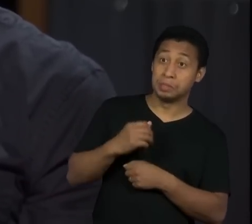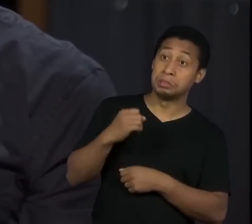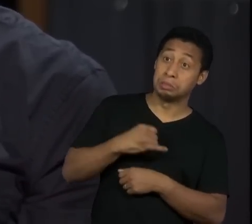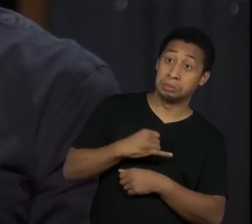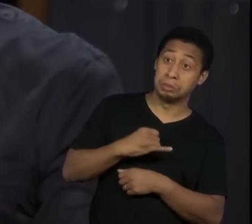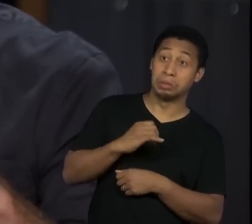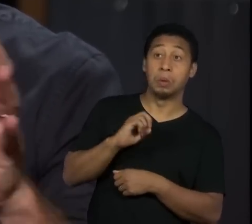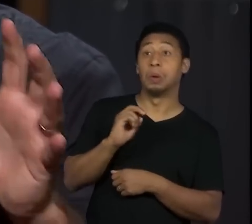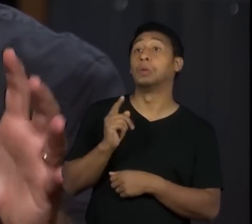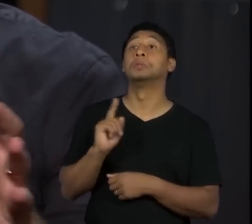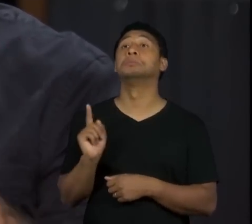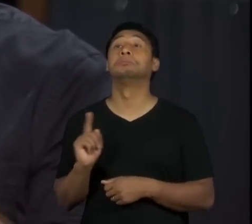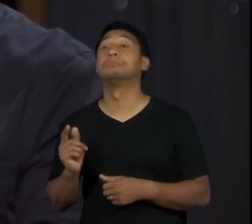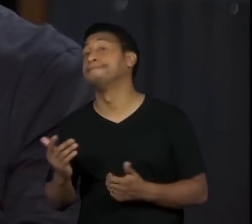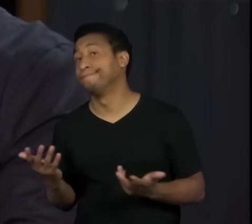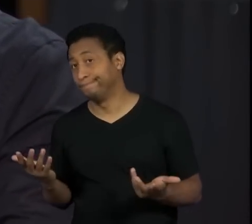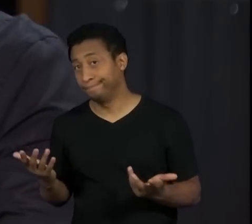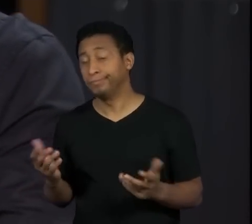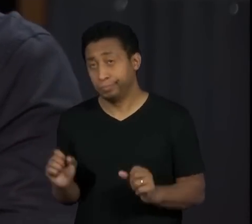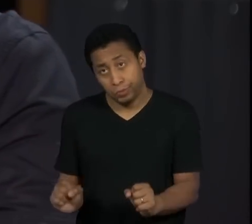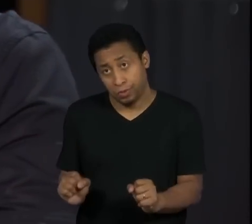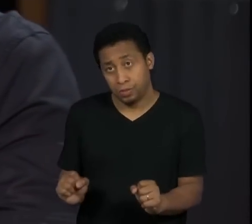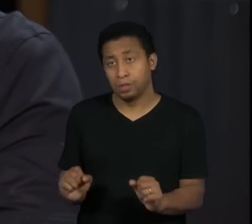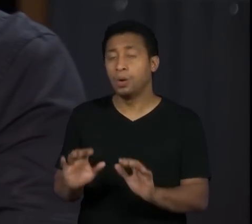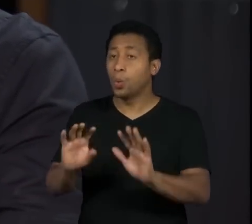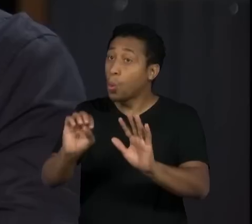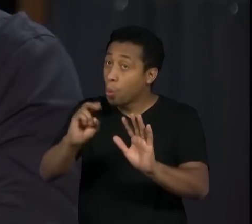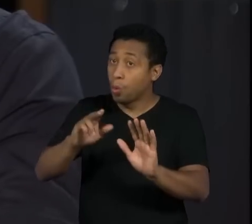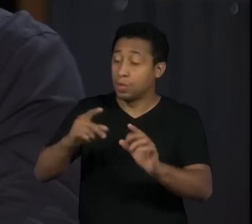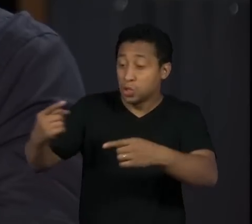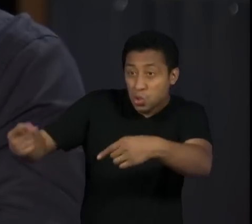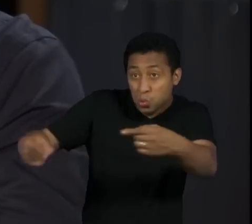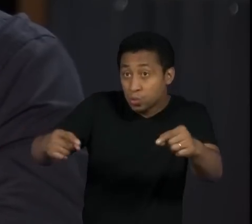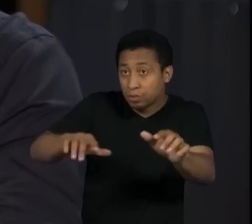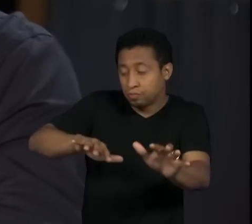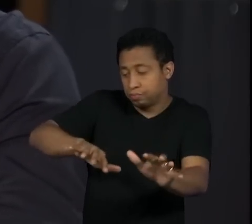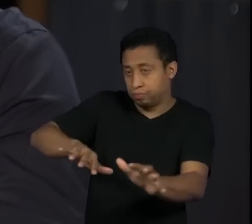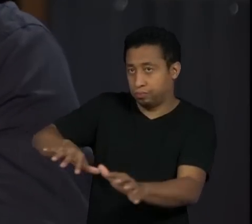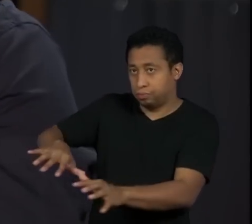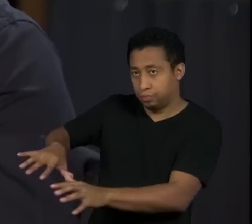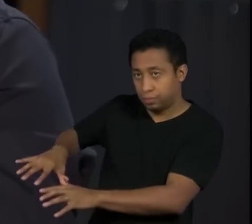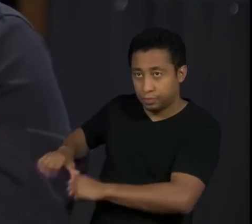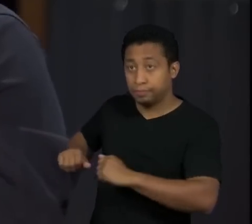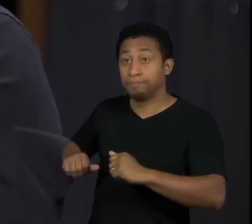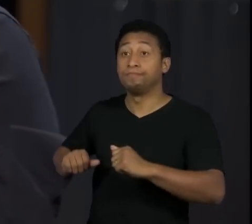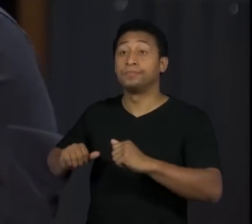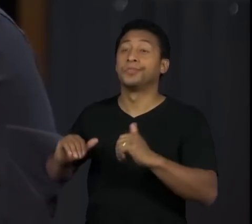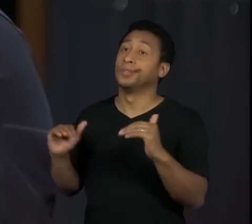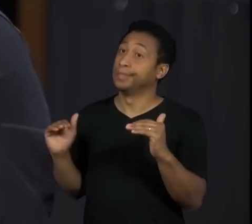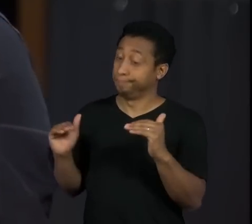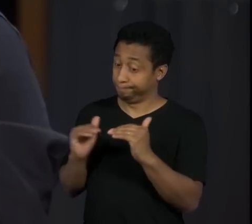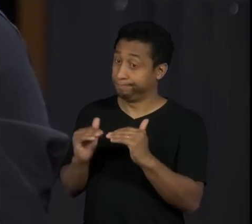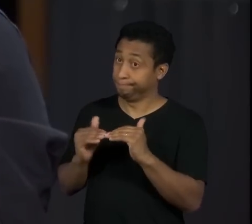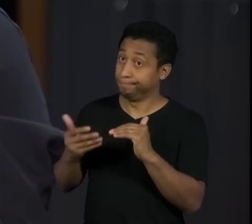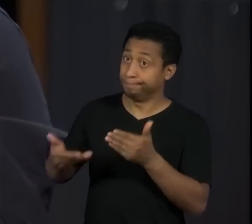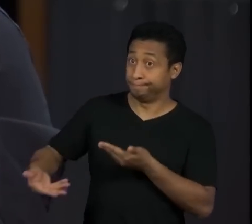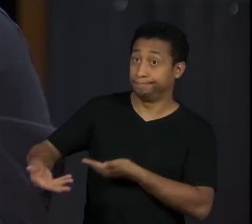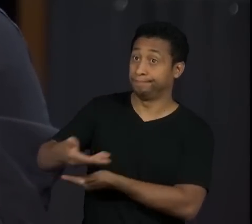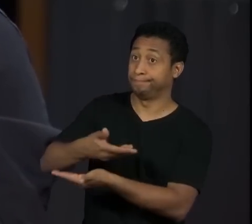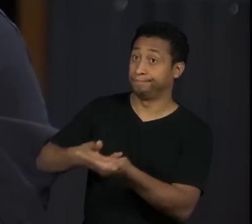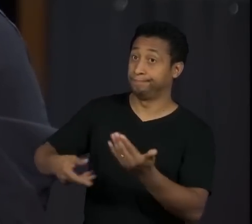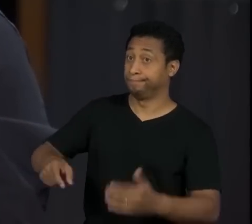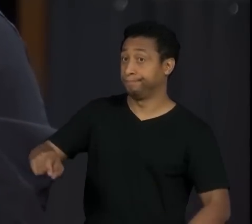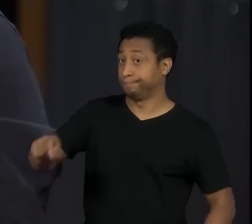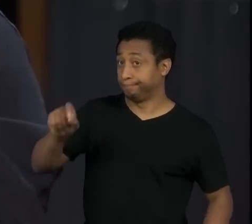É. E a gente pode sair dessa discussão e concordar que o que aconteceu no Brasil